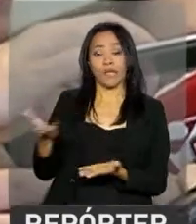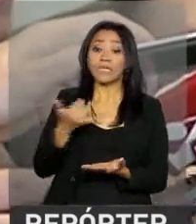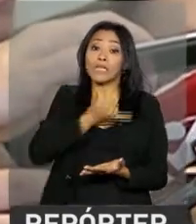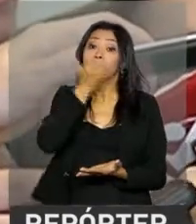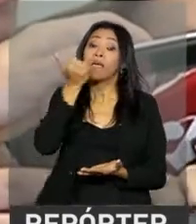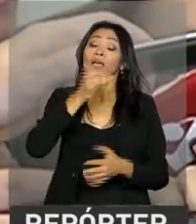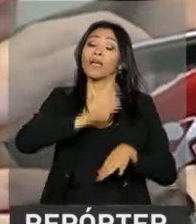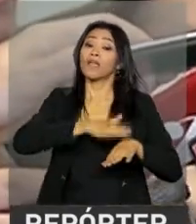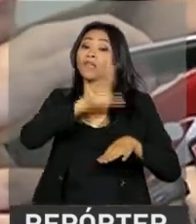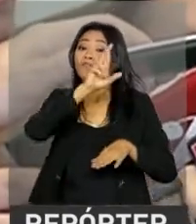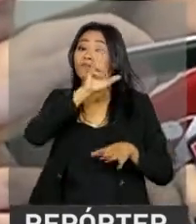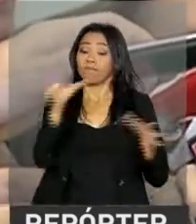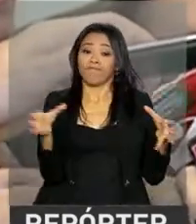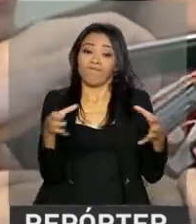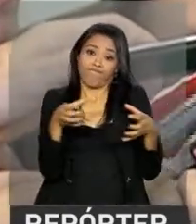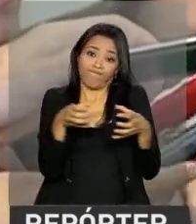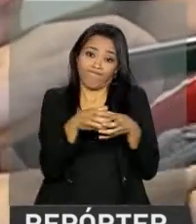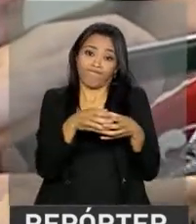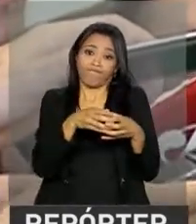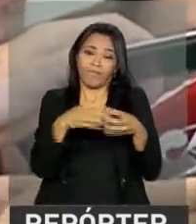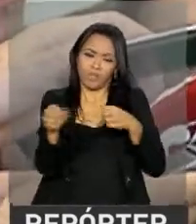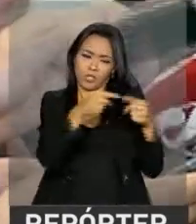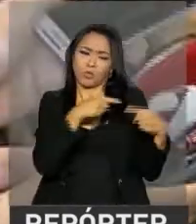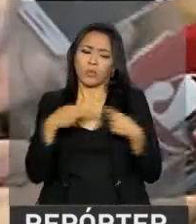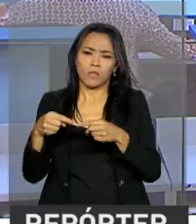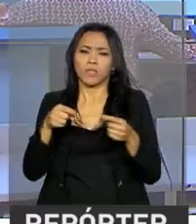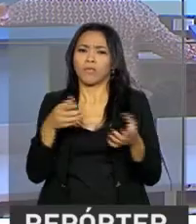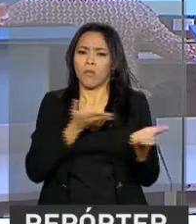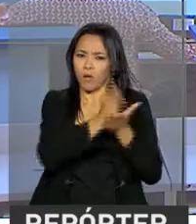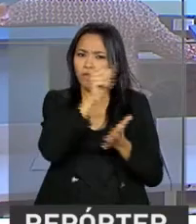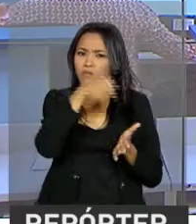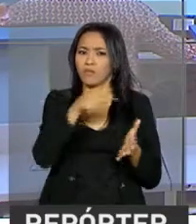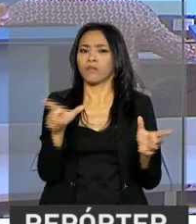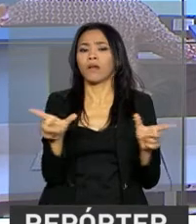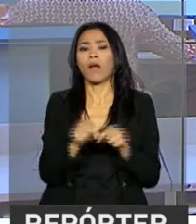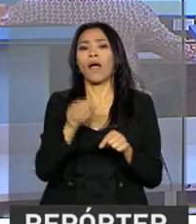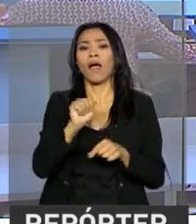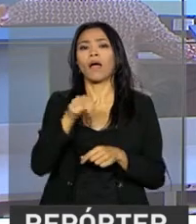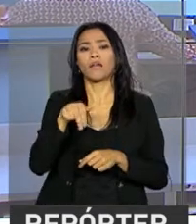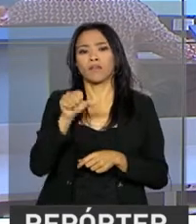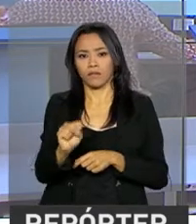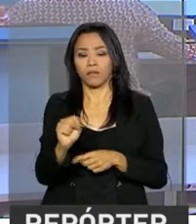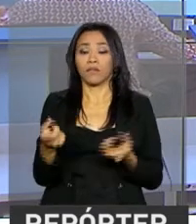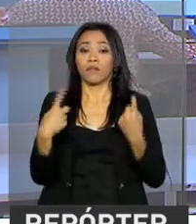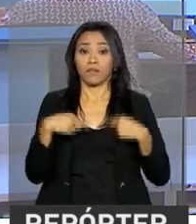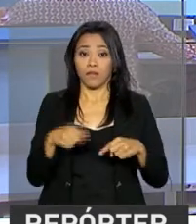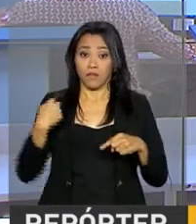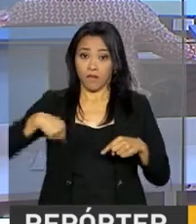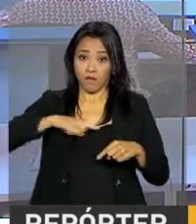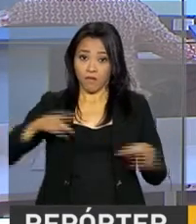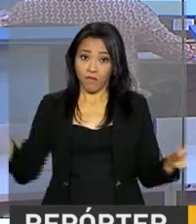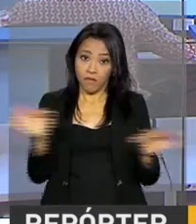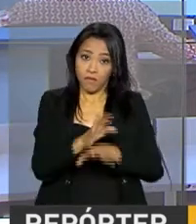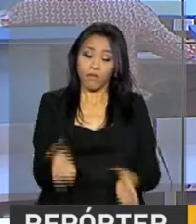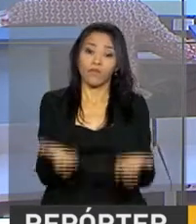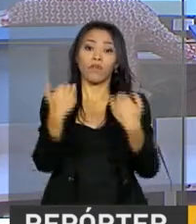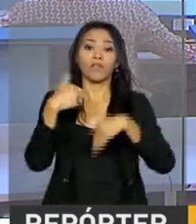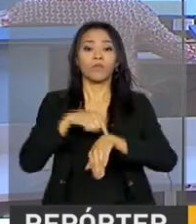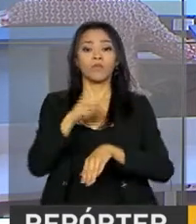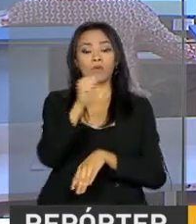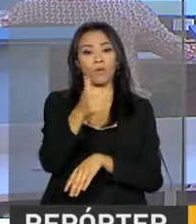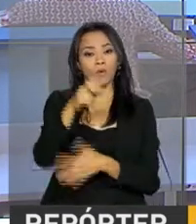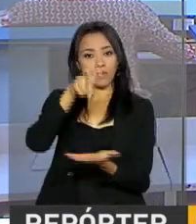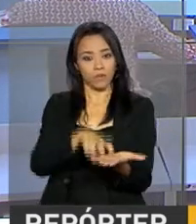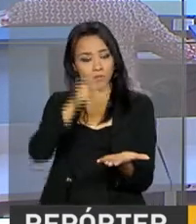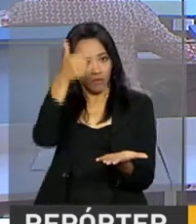agência nacional de saúde suplementar está em discussão bom nós ficamos por aqui voltamos às 11 da manhã na próxima edição